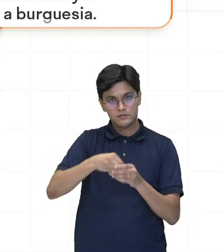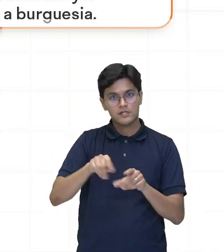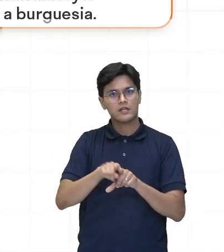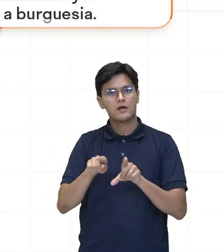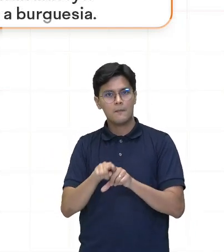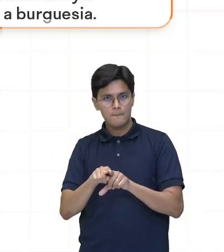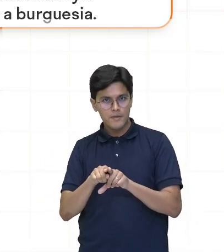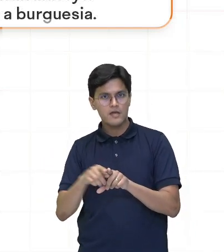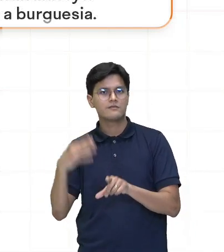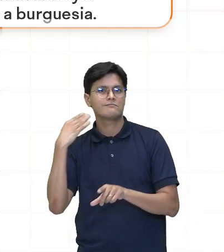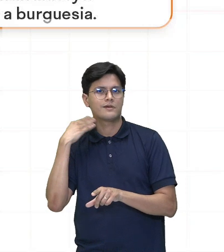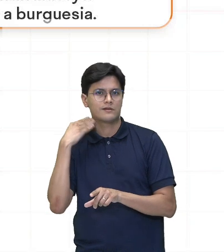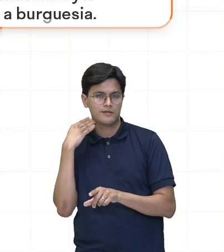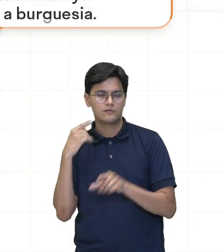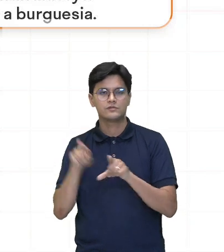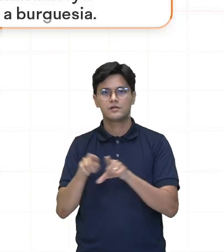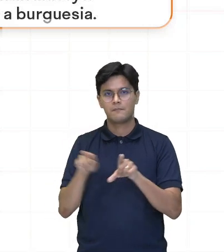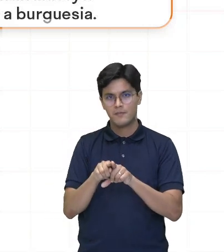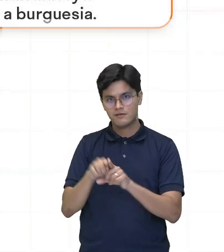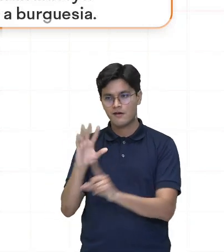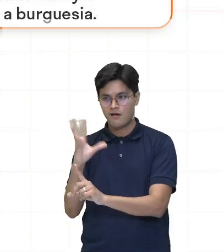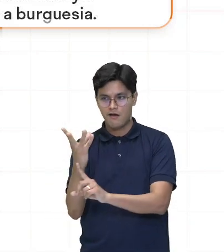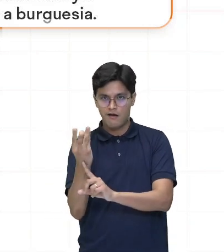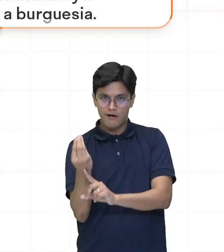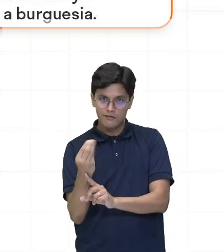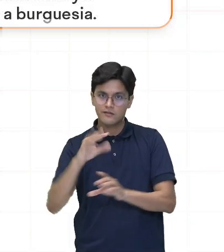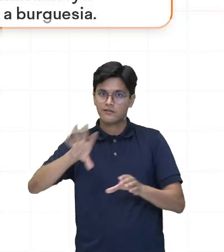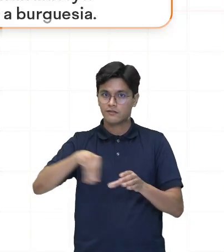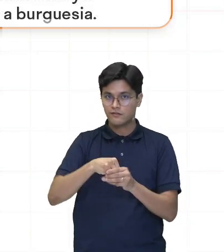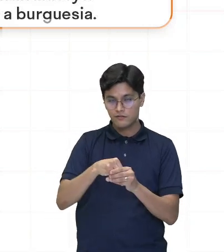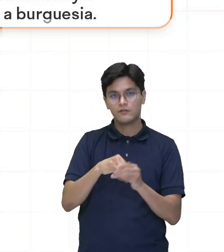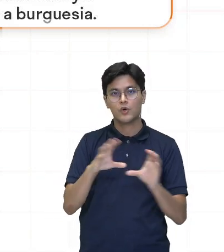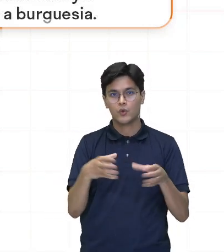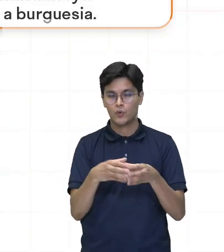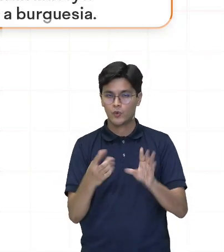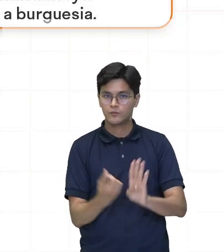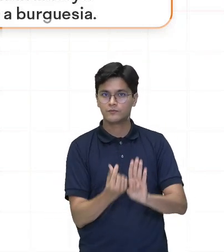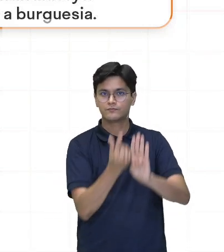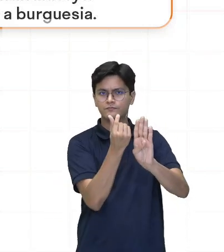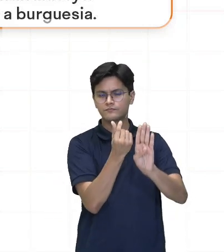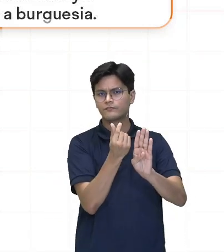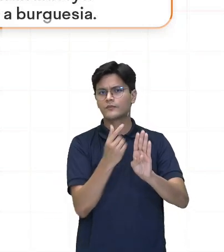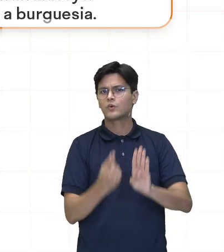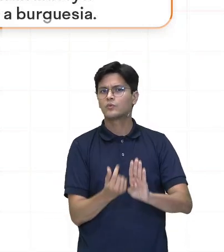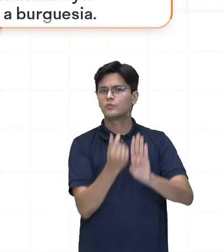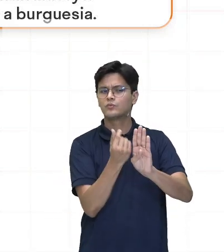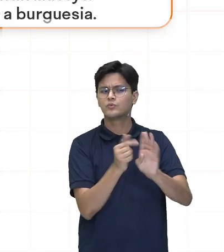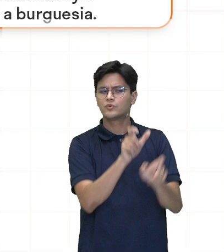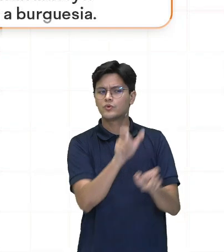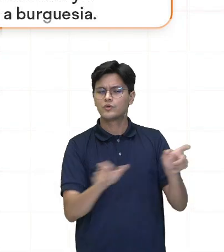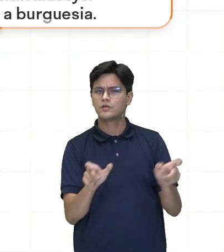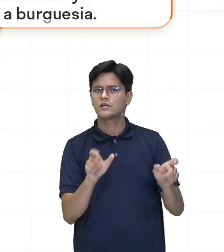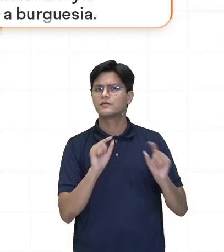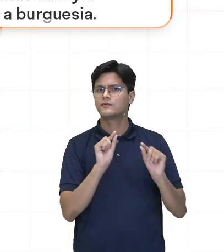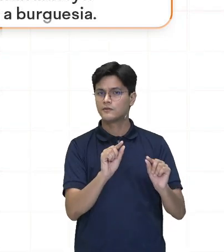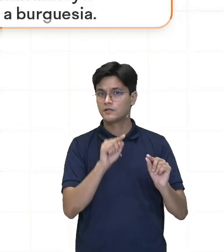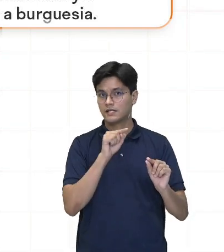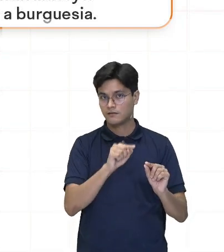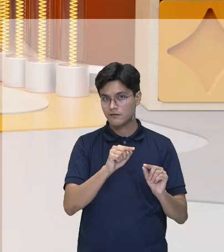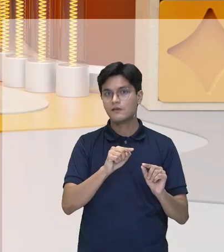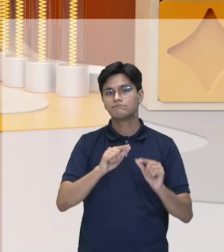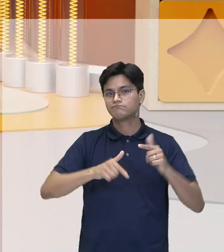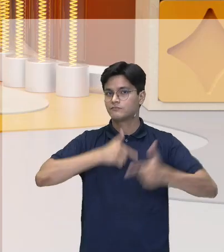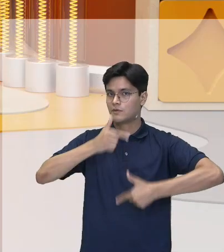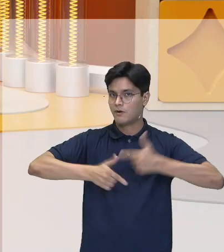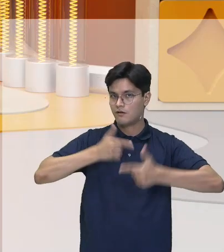Olá a todos, sejam muito bem-vindos a mais uma aula. Aqui é a professora Shirley Botelho, do componente de História.